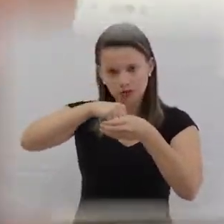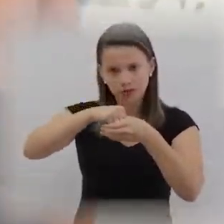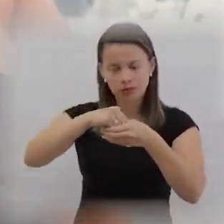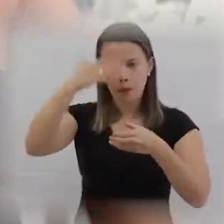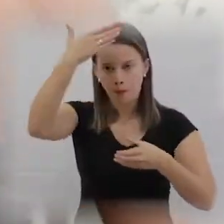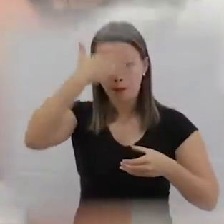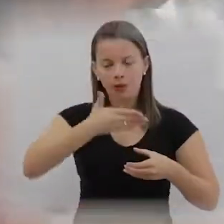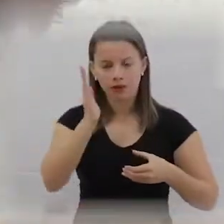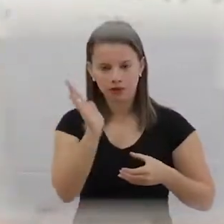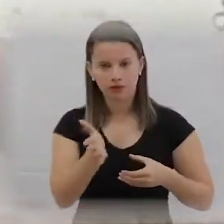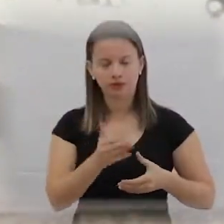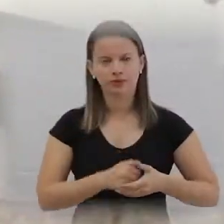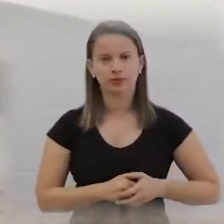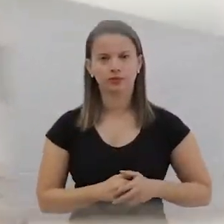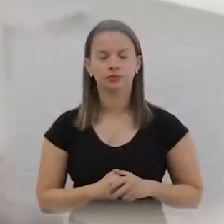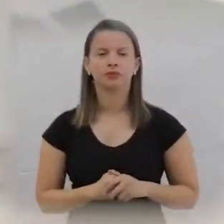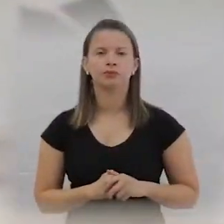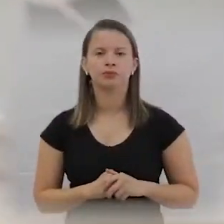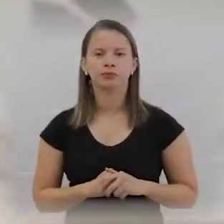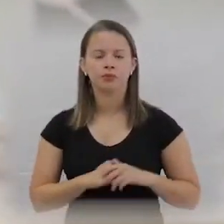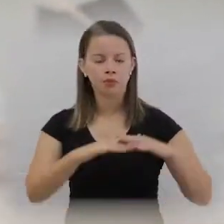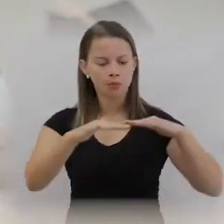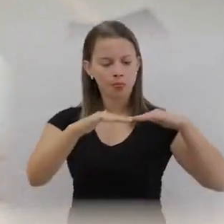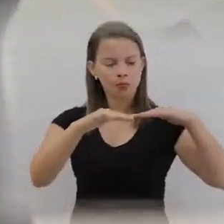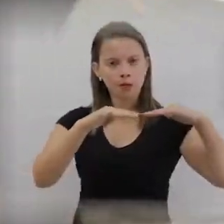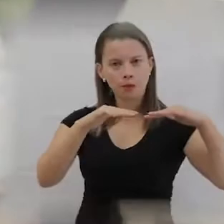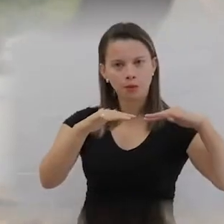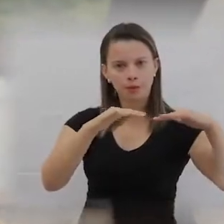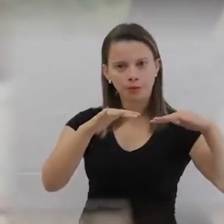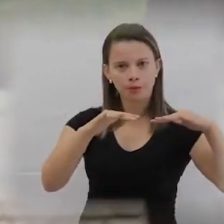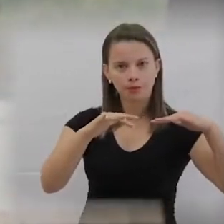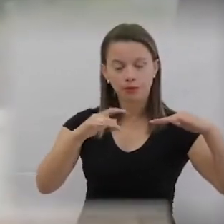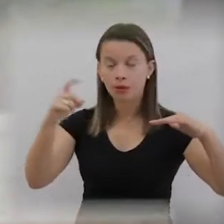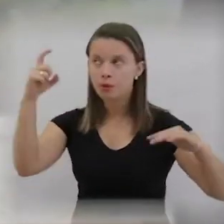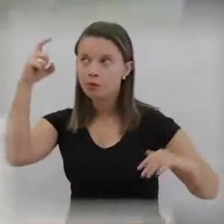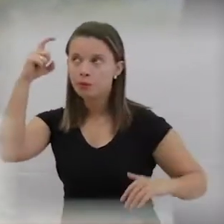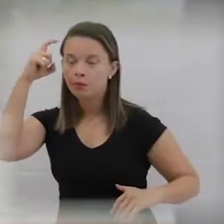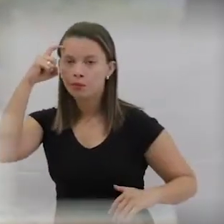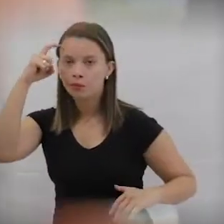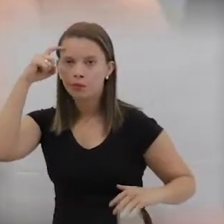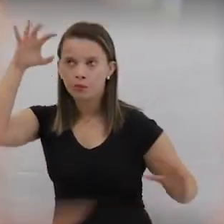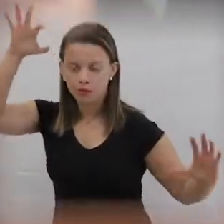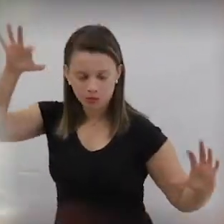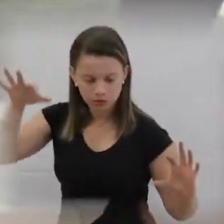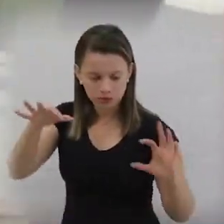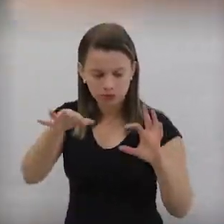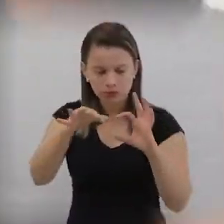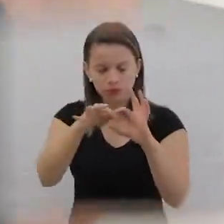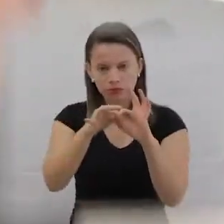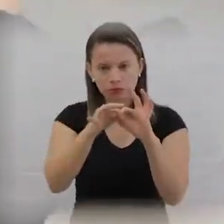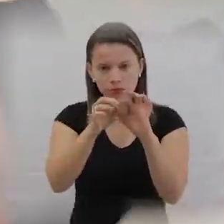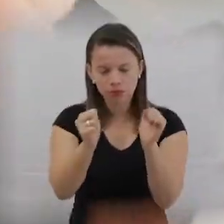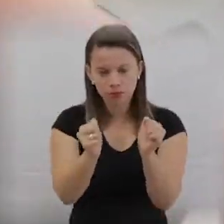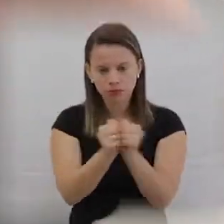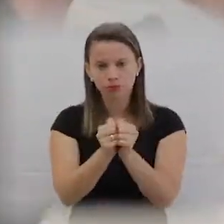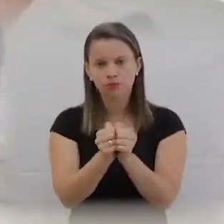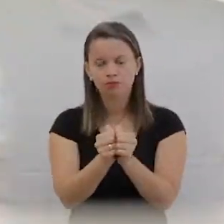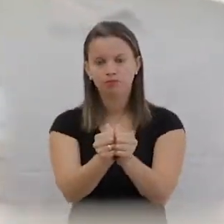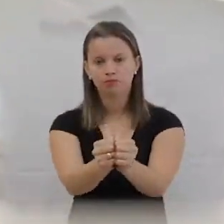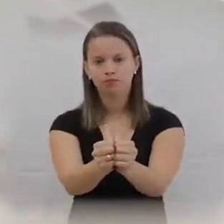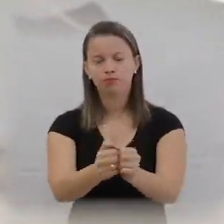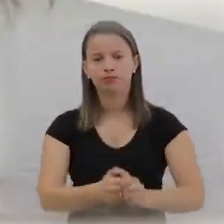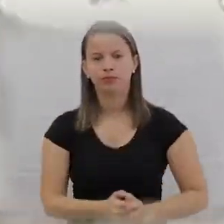que movimento e pensamento caminham juntos. Então, não